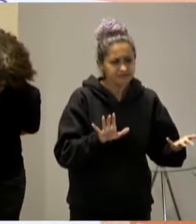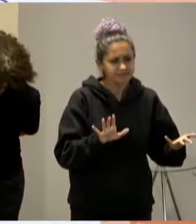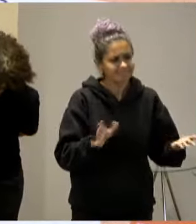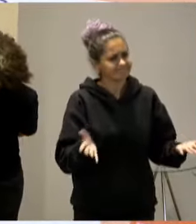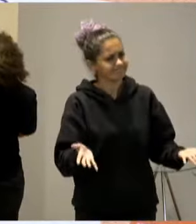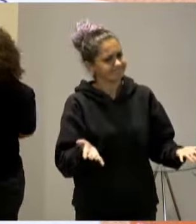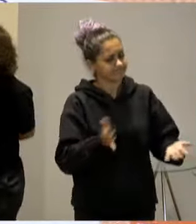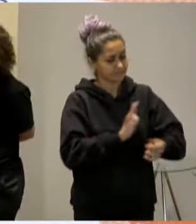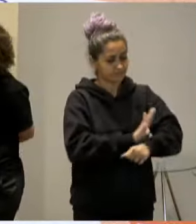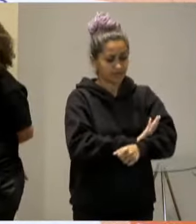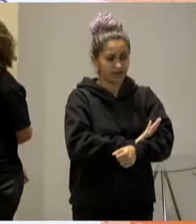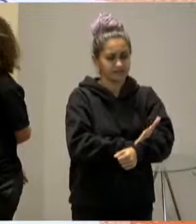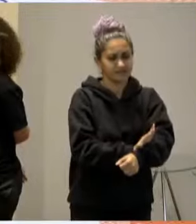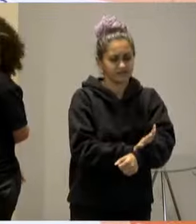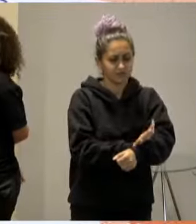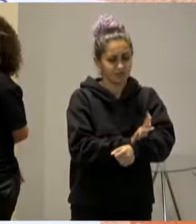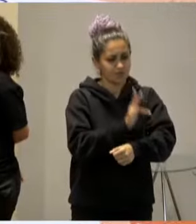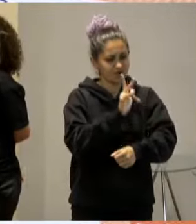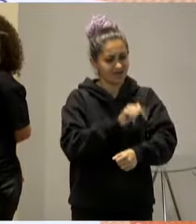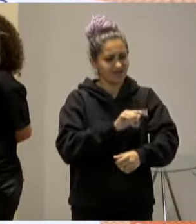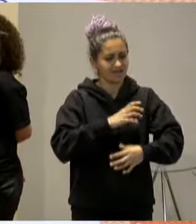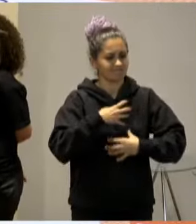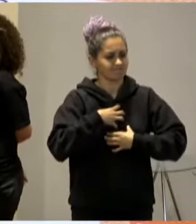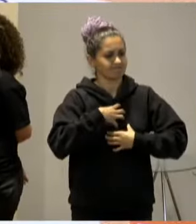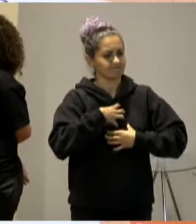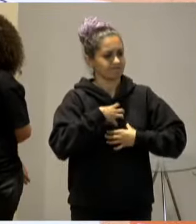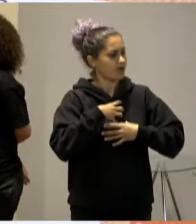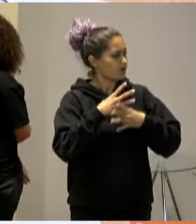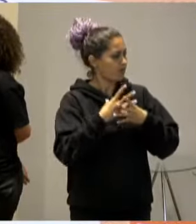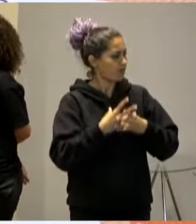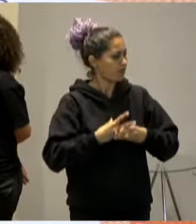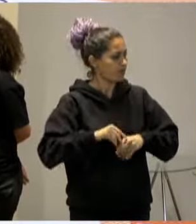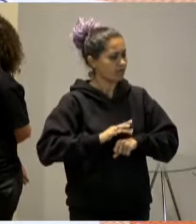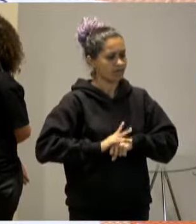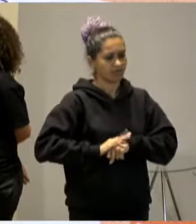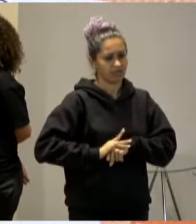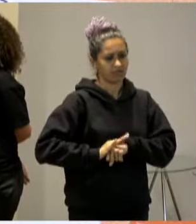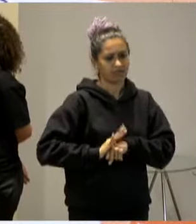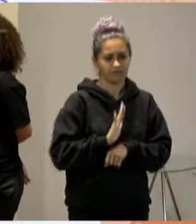O racismo, ele adoece a gente e ele mata.